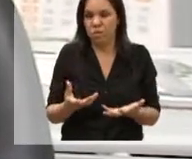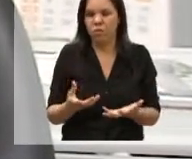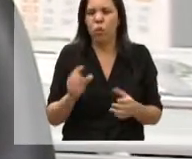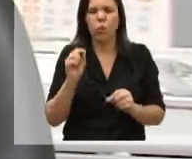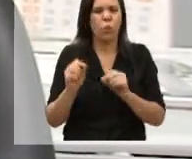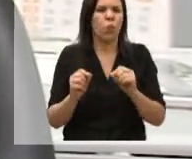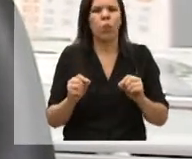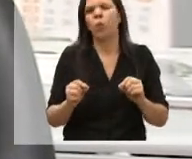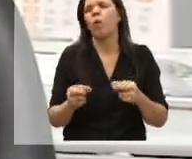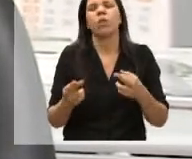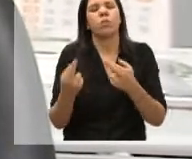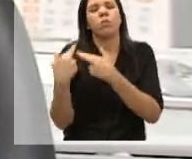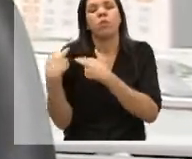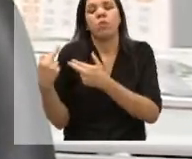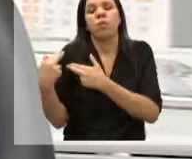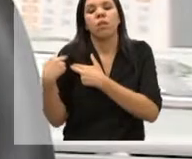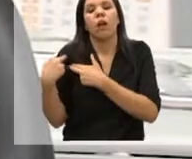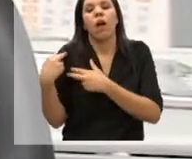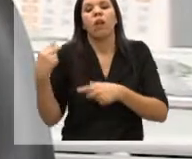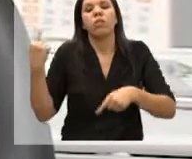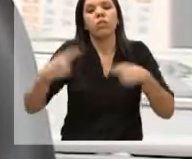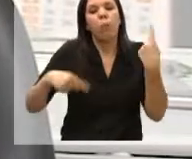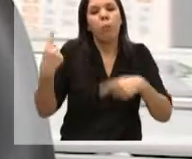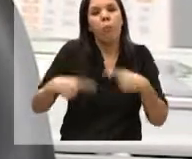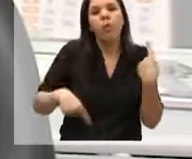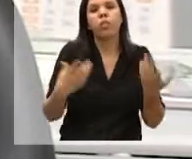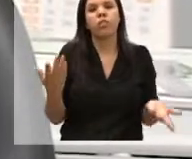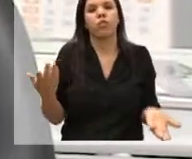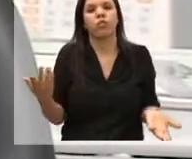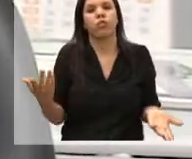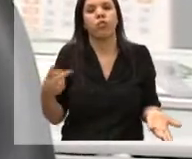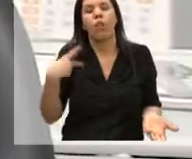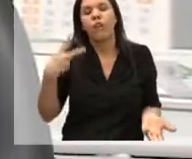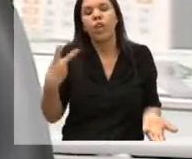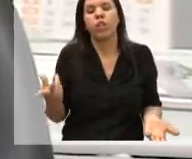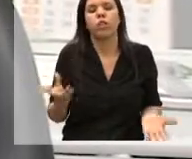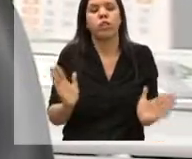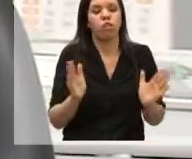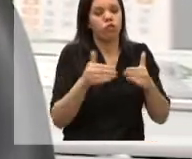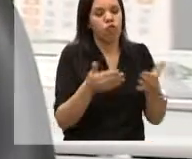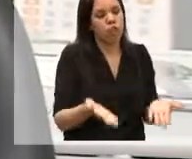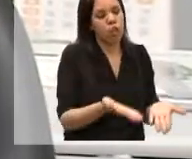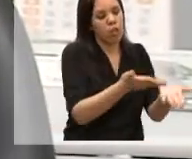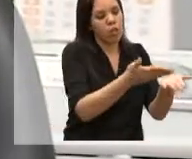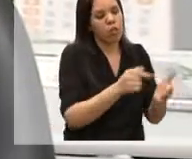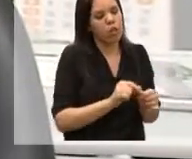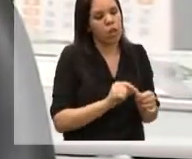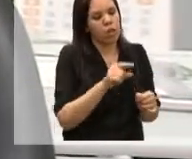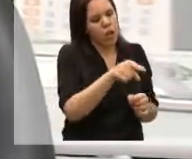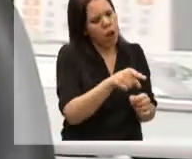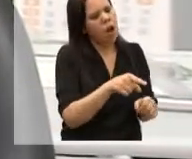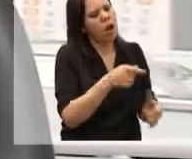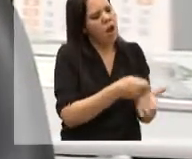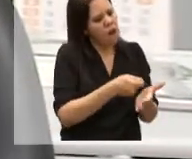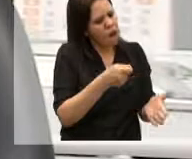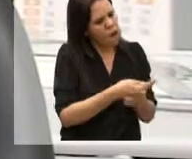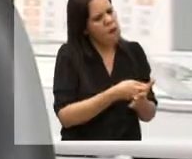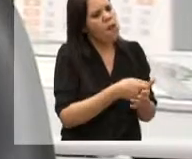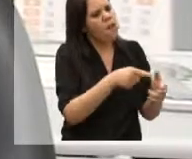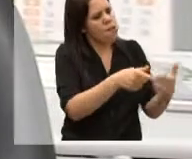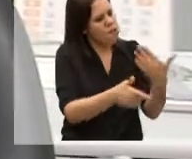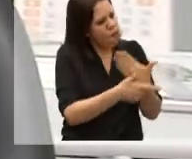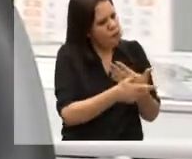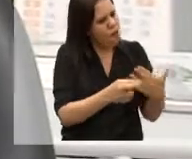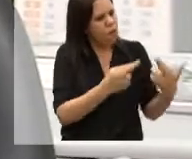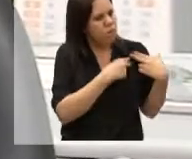público? Primeiro, direcionar principalmente para aquele setor que exige mais o imediato, que é o setor